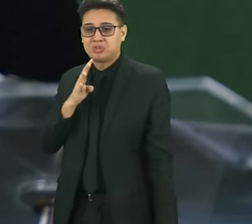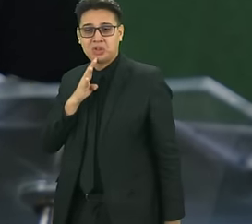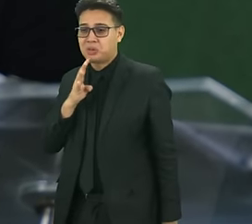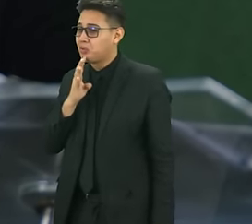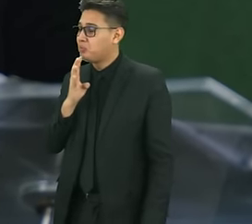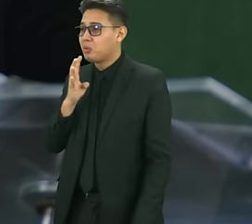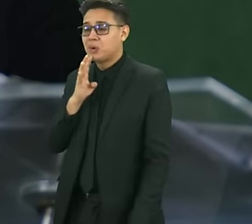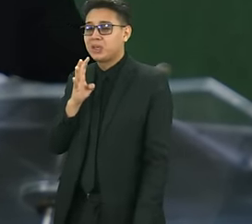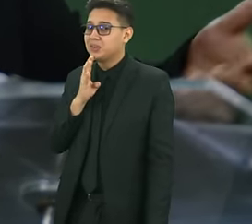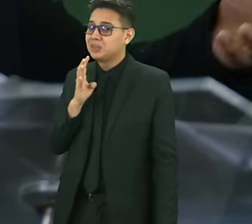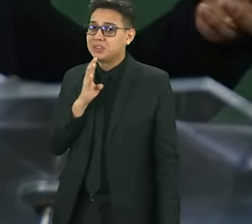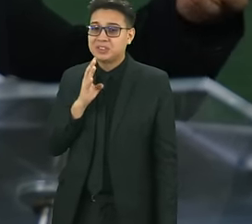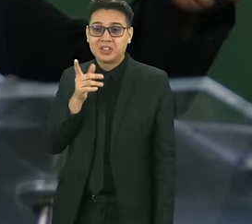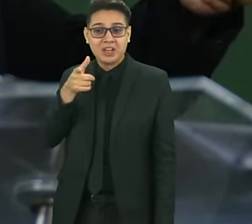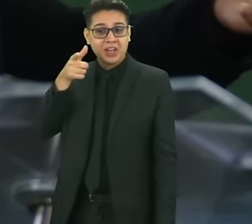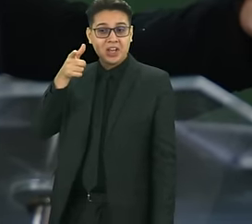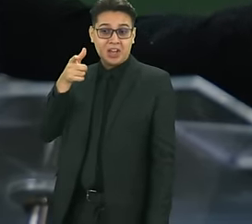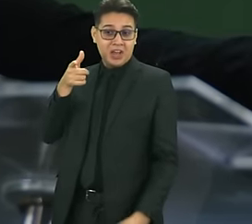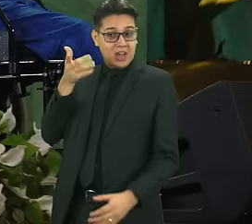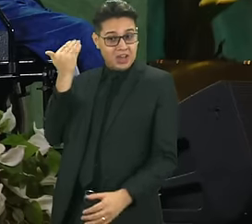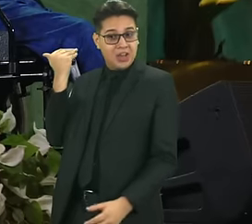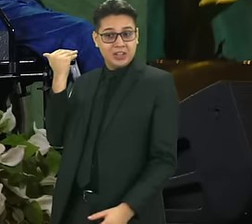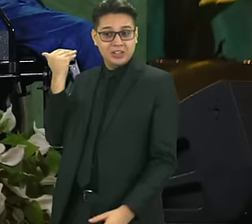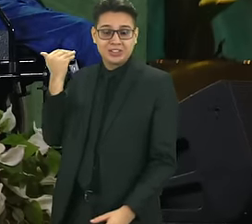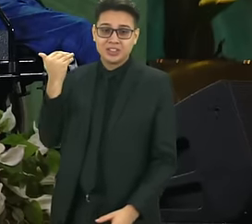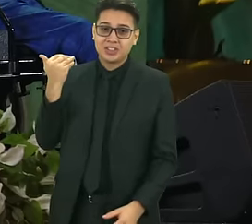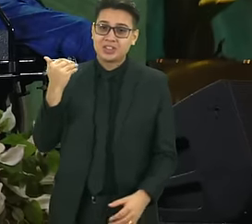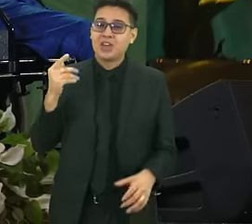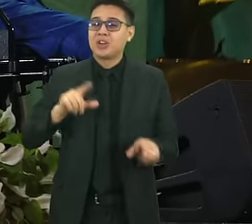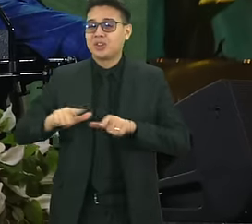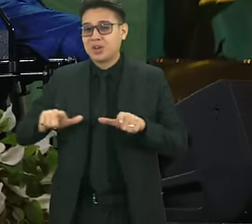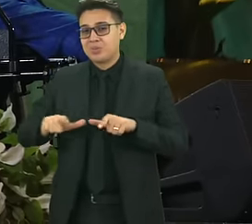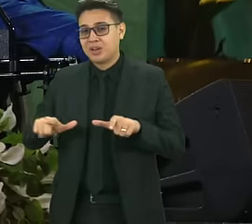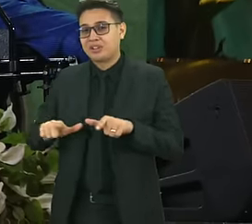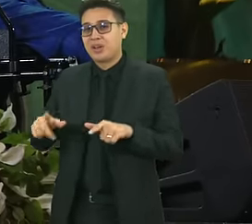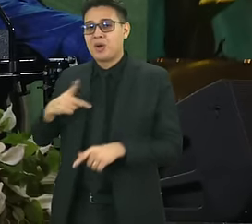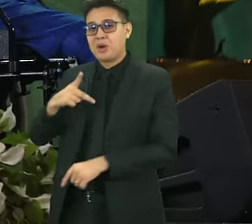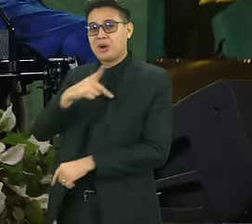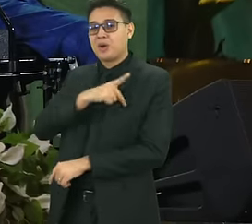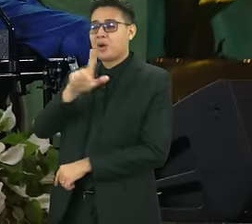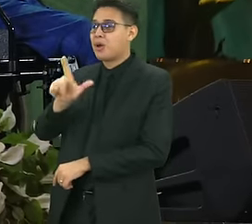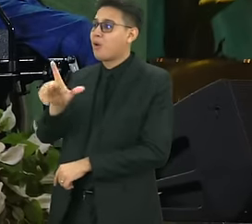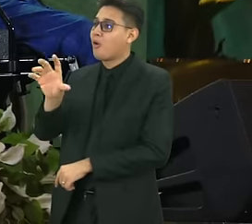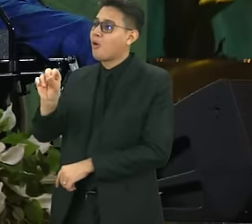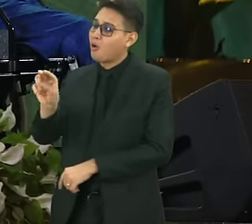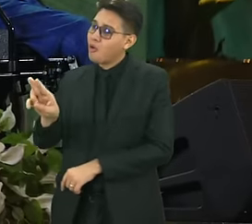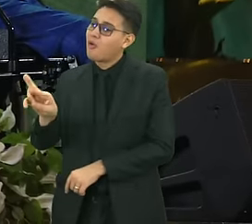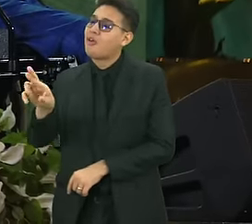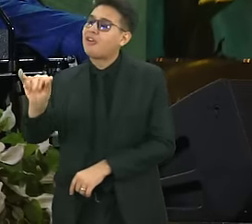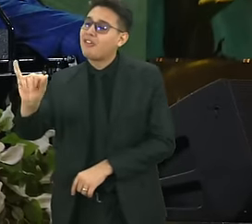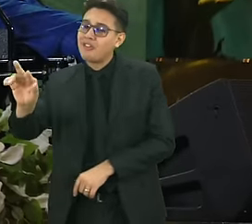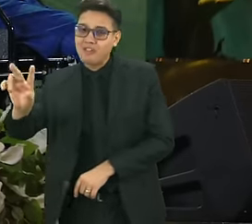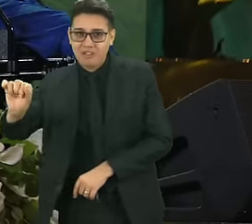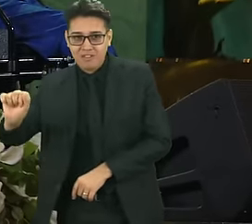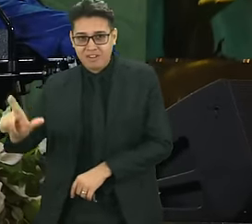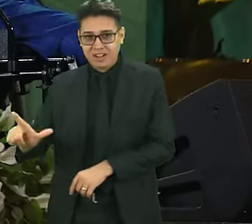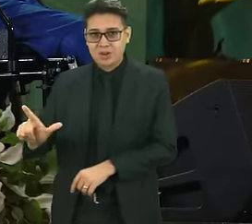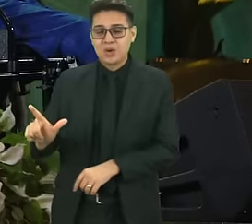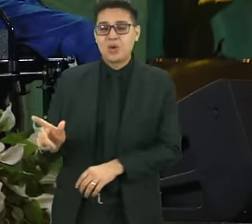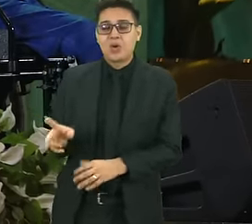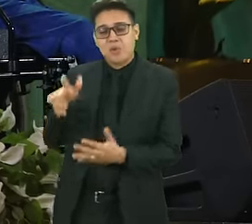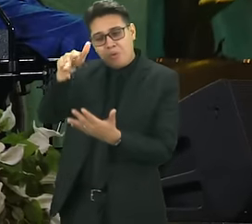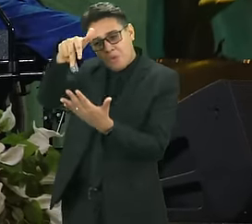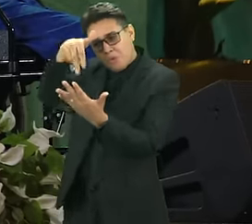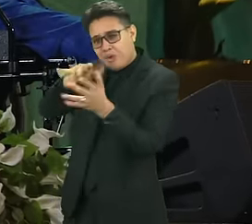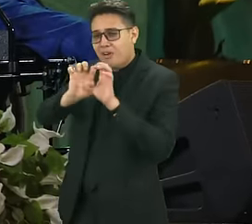acesso. Antes de trabalhar com o pastor Lorival, eu me lembro de, ao ler o Evangelho, eu disse